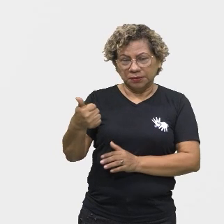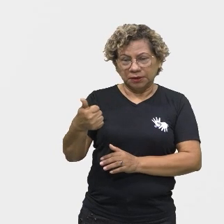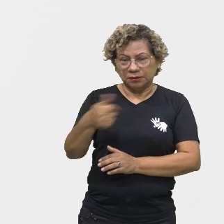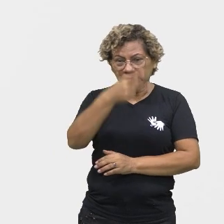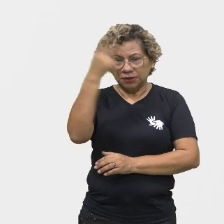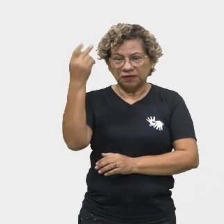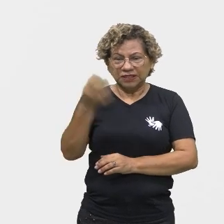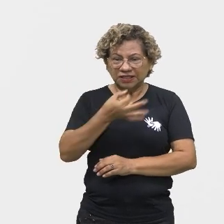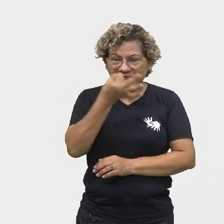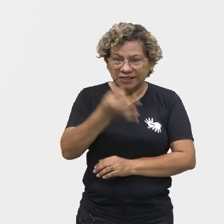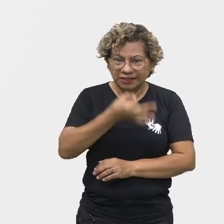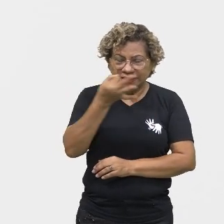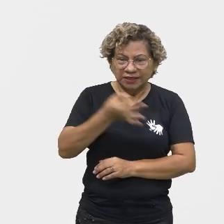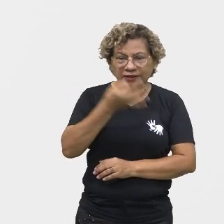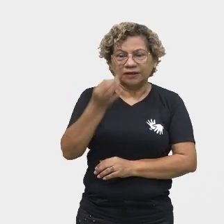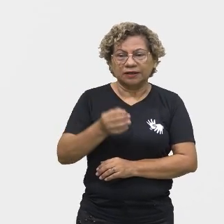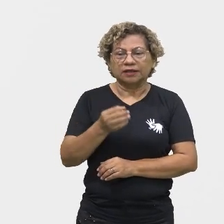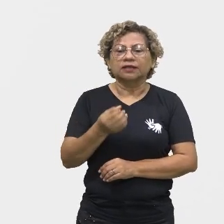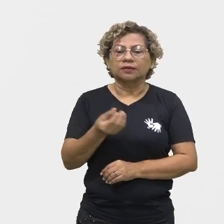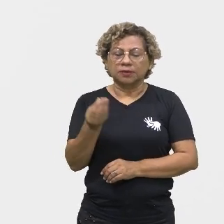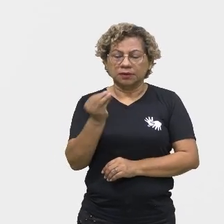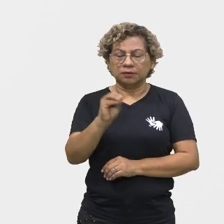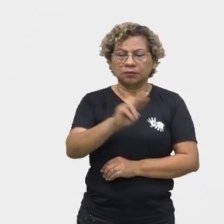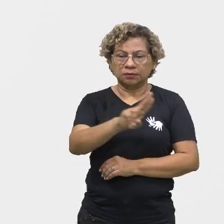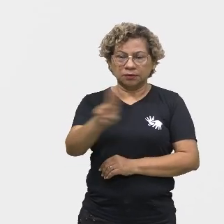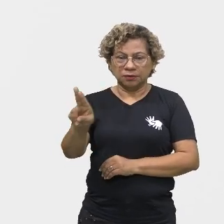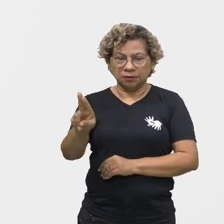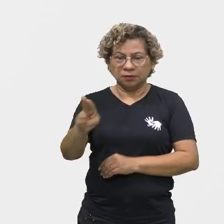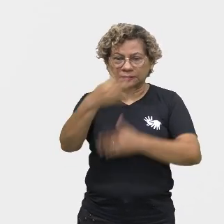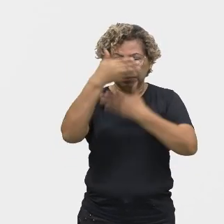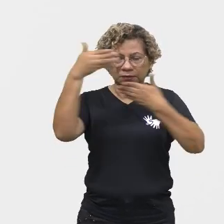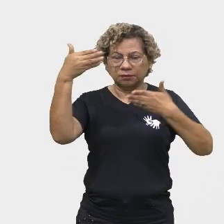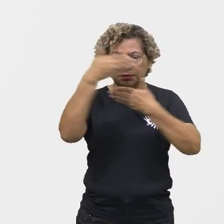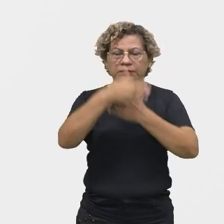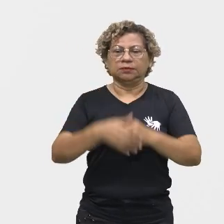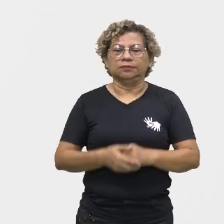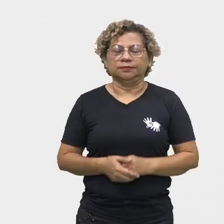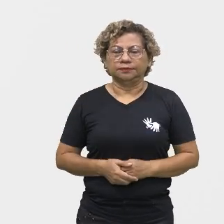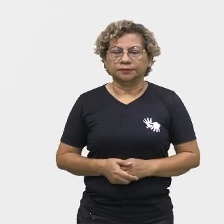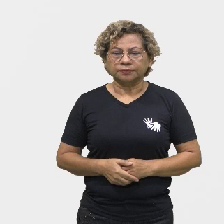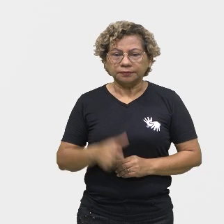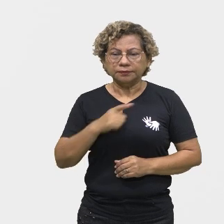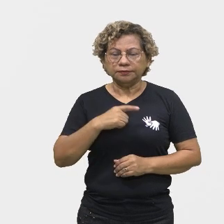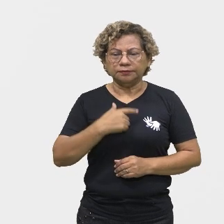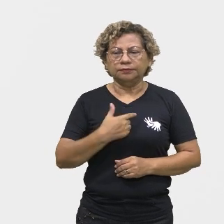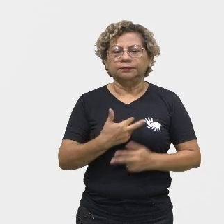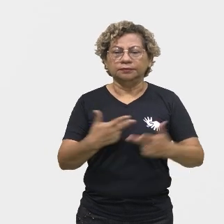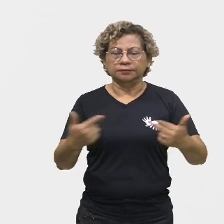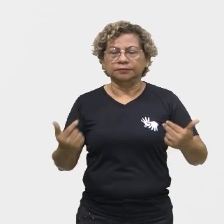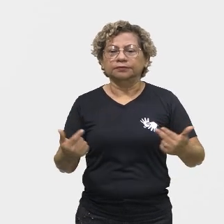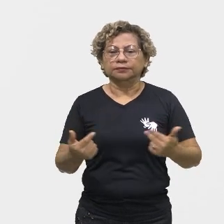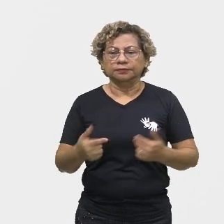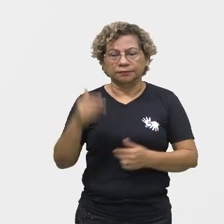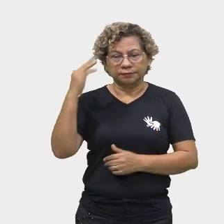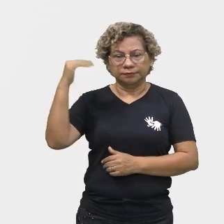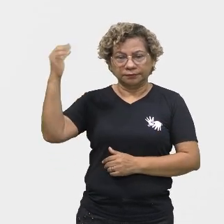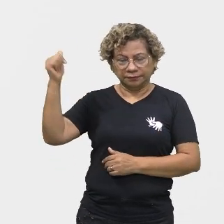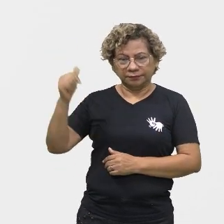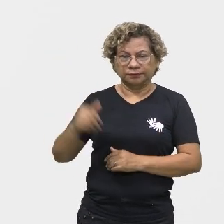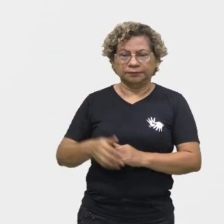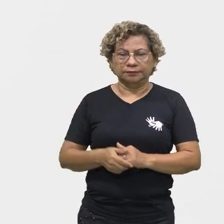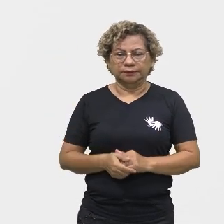Aí a gente tem uma imagem, Las Senhoritas de Avignon, de Pablo Picasso, né? E a gente observa nessa imagem que a